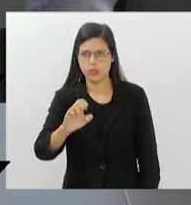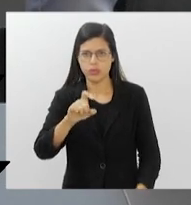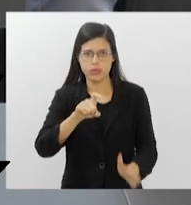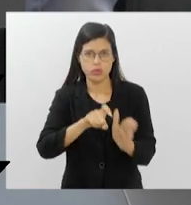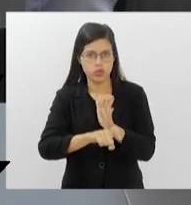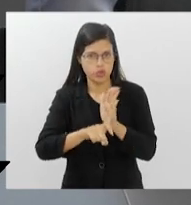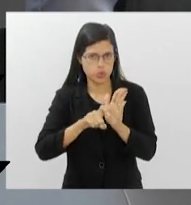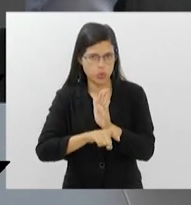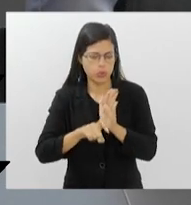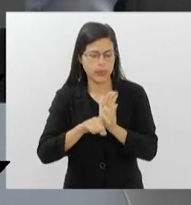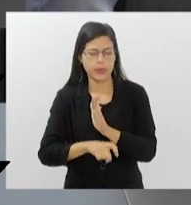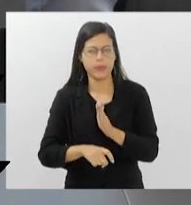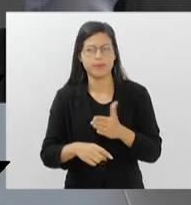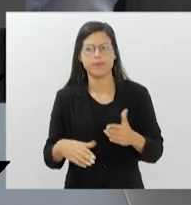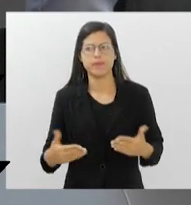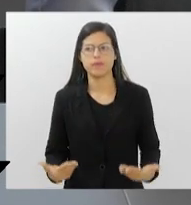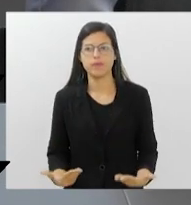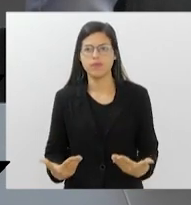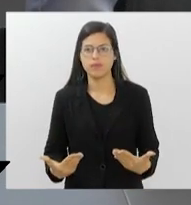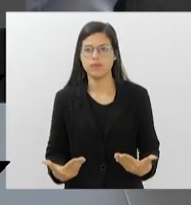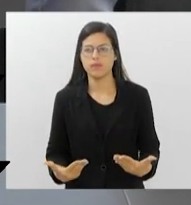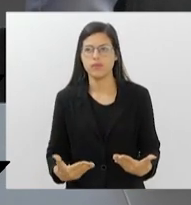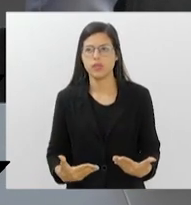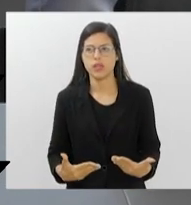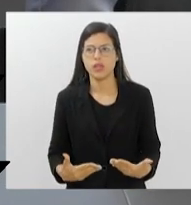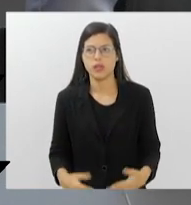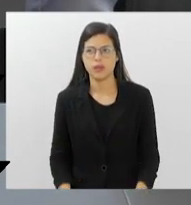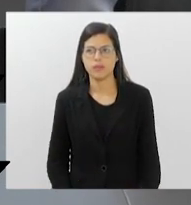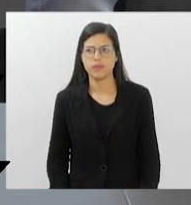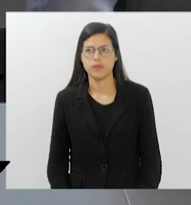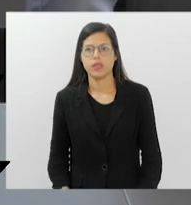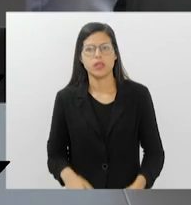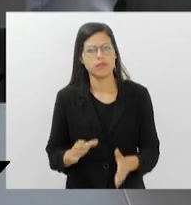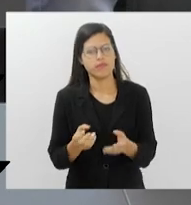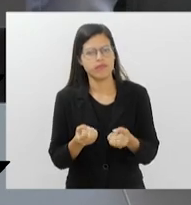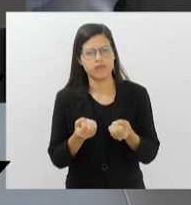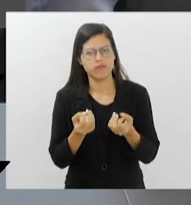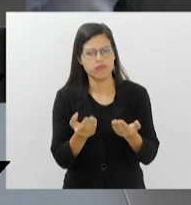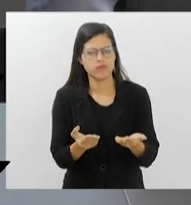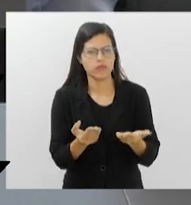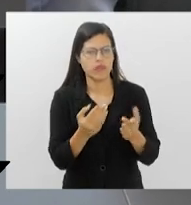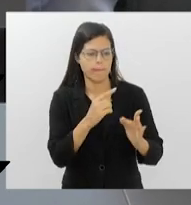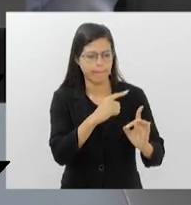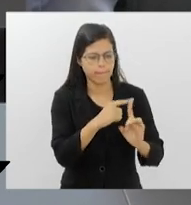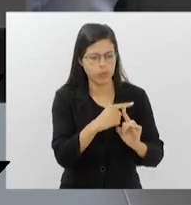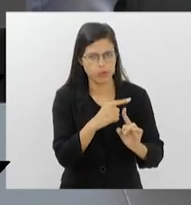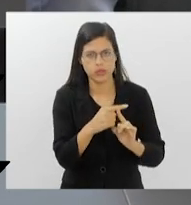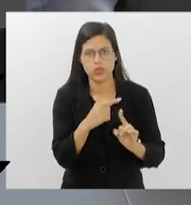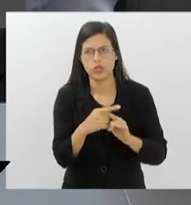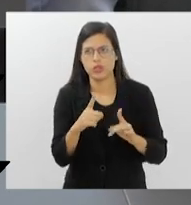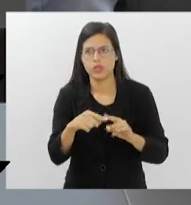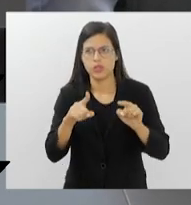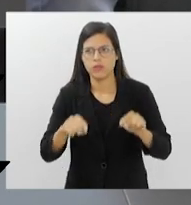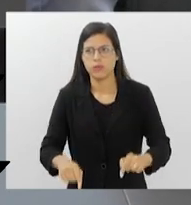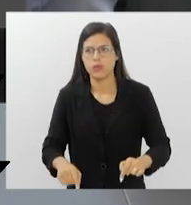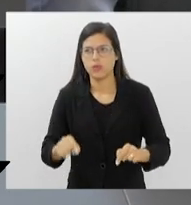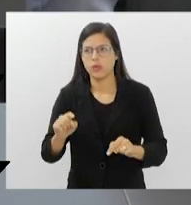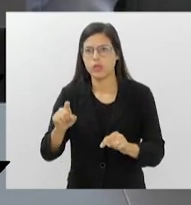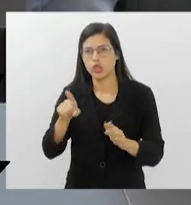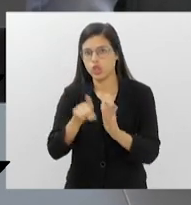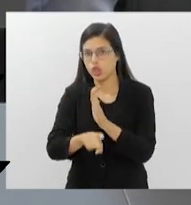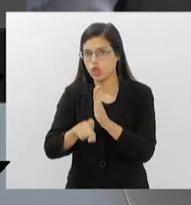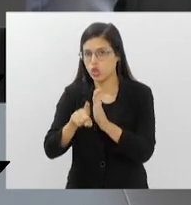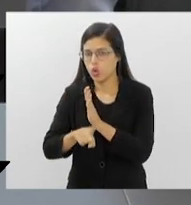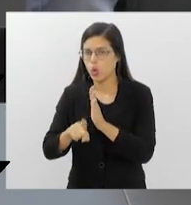clube de desconto oferecendo vantagem aos servidores para descontar em folha